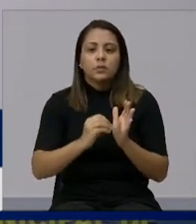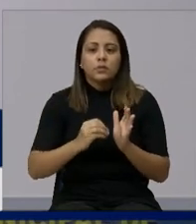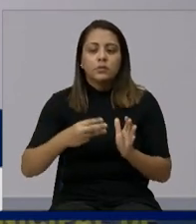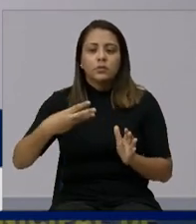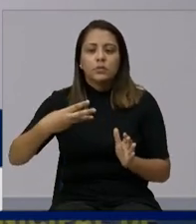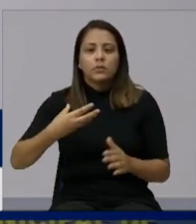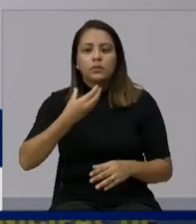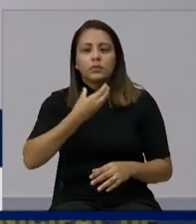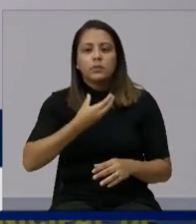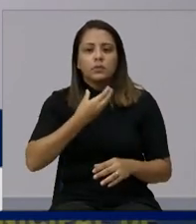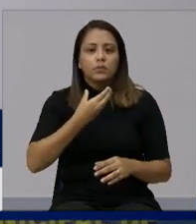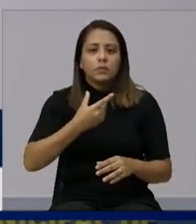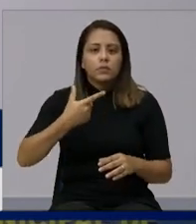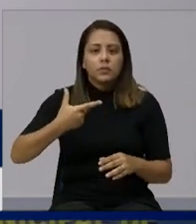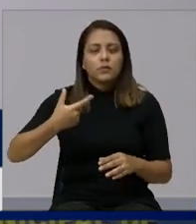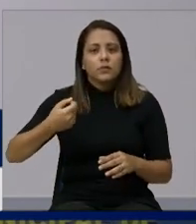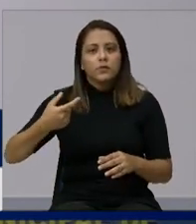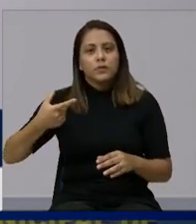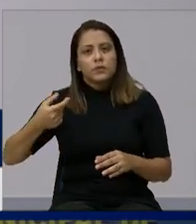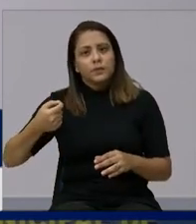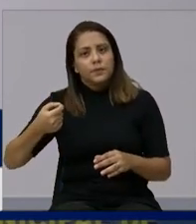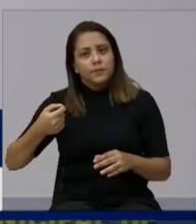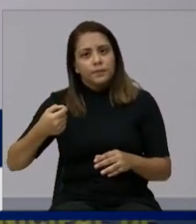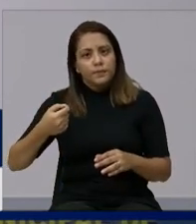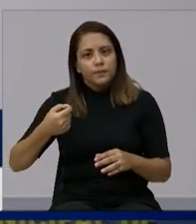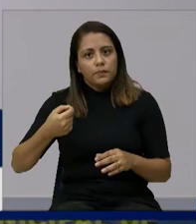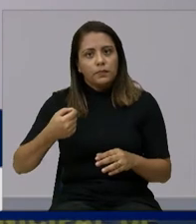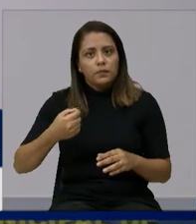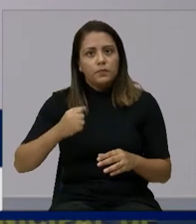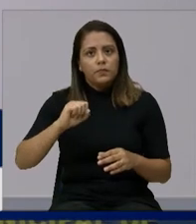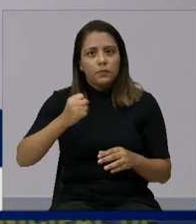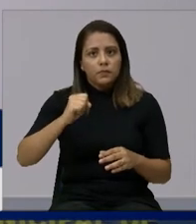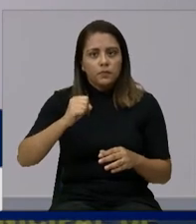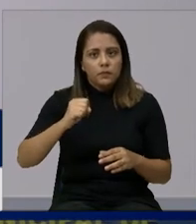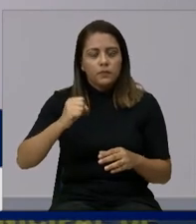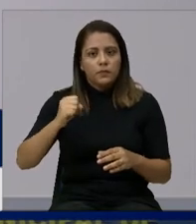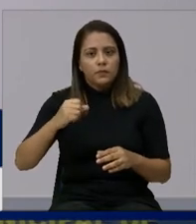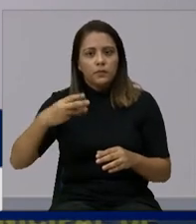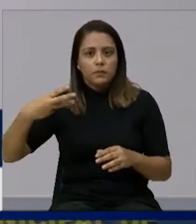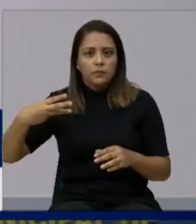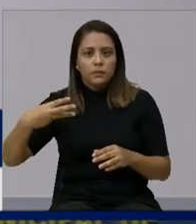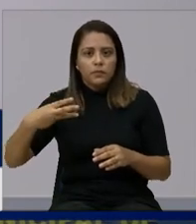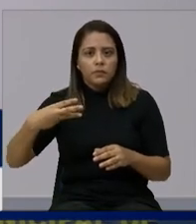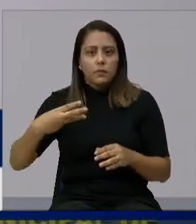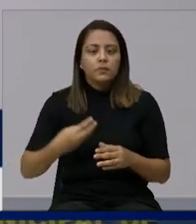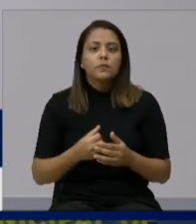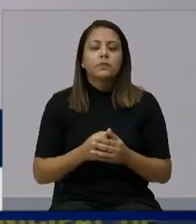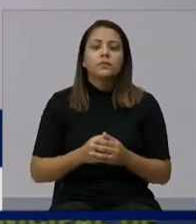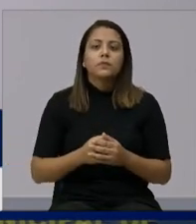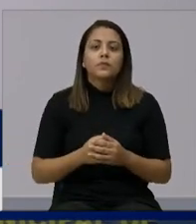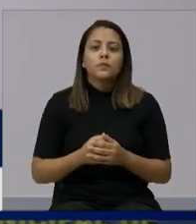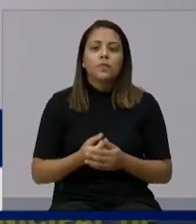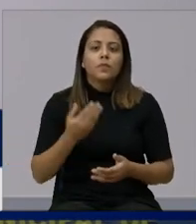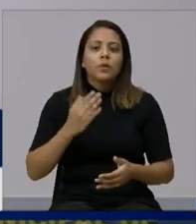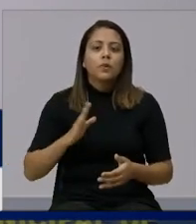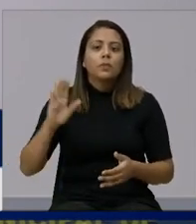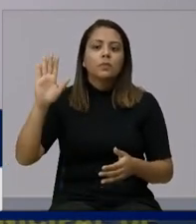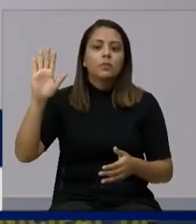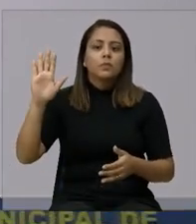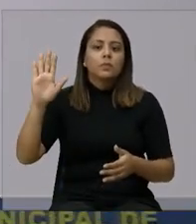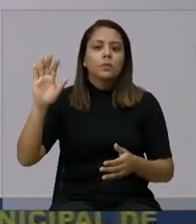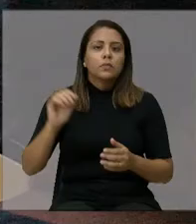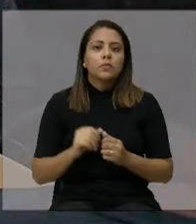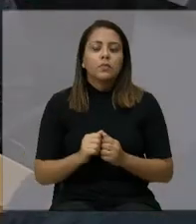2020, 81ª sessão ordinária. Vereadores favoráveis, permaneçam como estão, e os contrários, que se